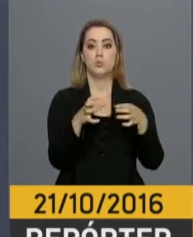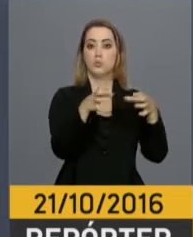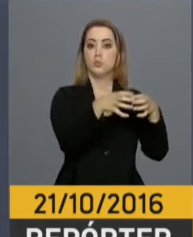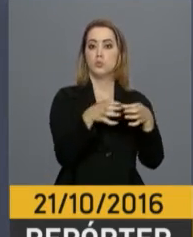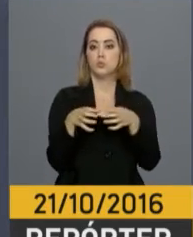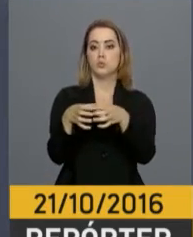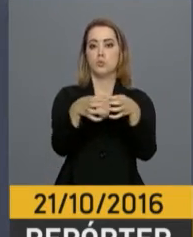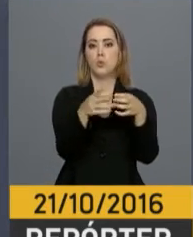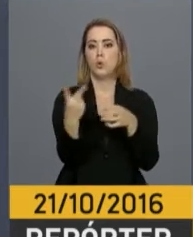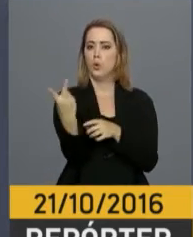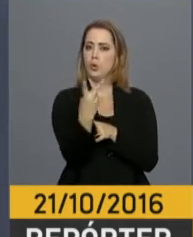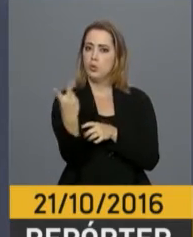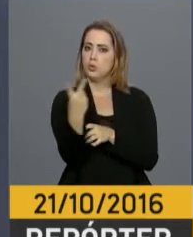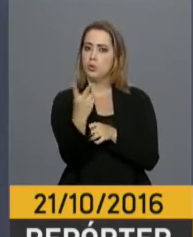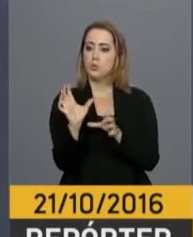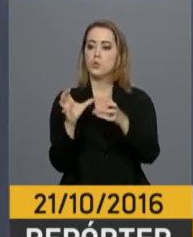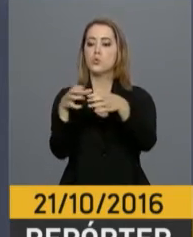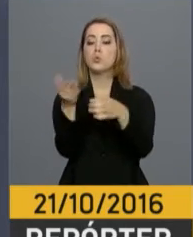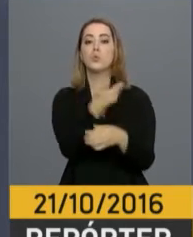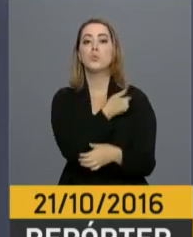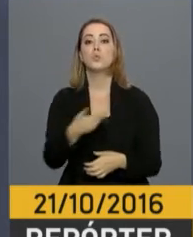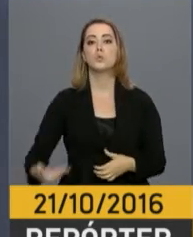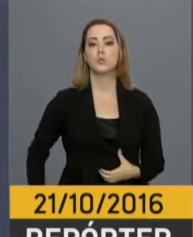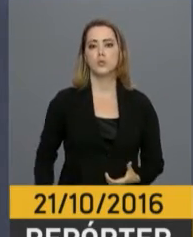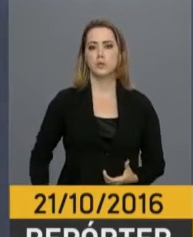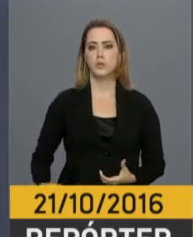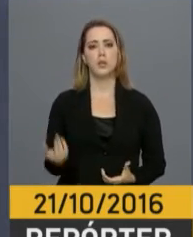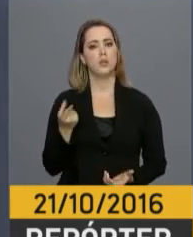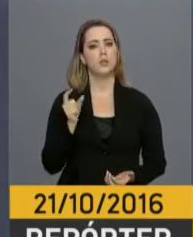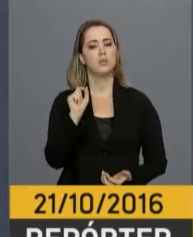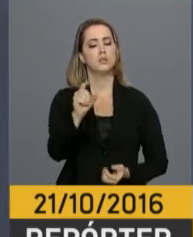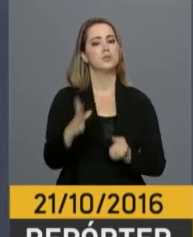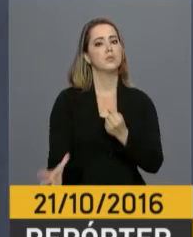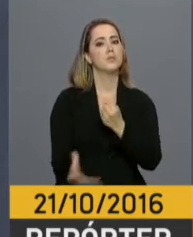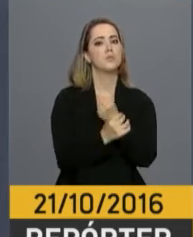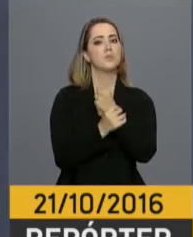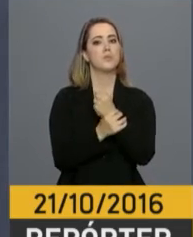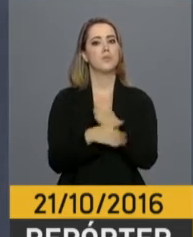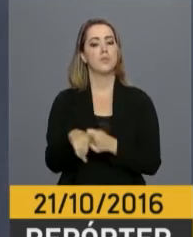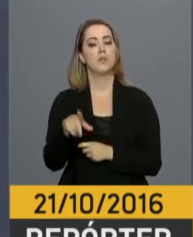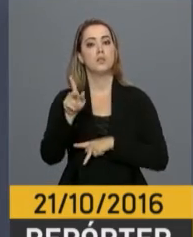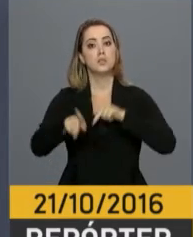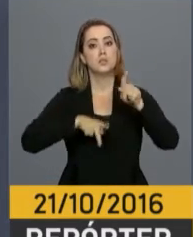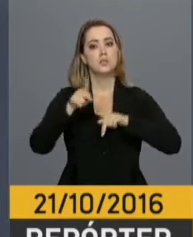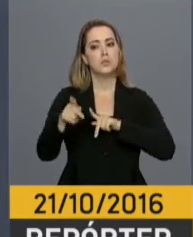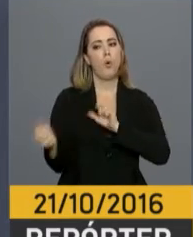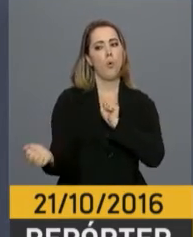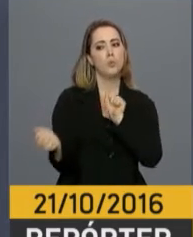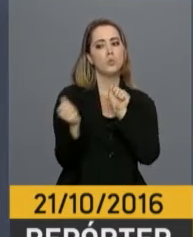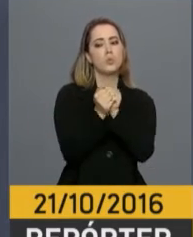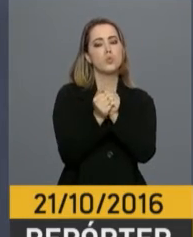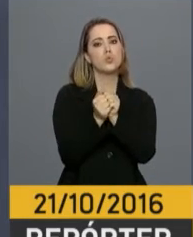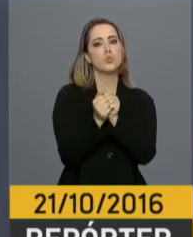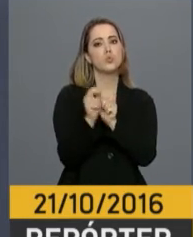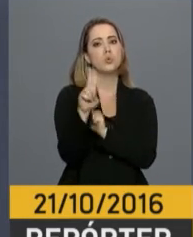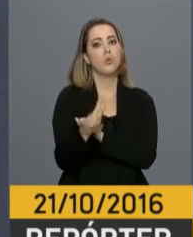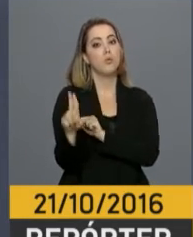no caso, dois órgãos públicos, mas os órgãos de segurança pública se aproximarem da